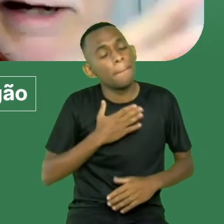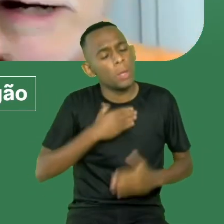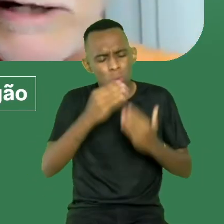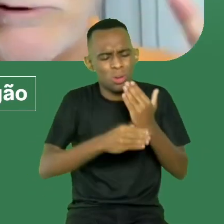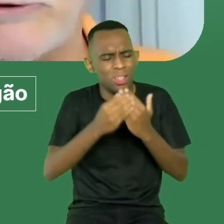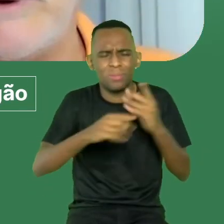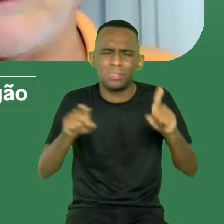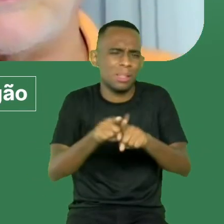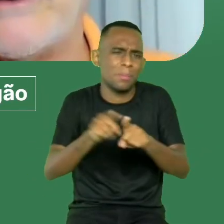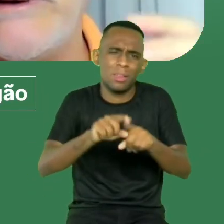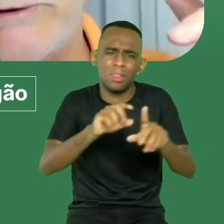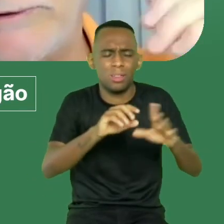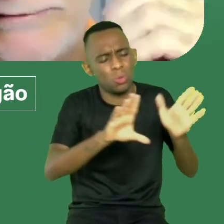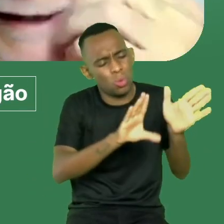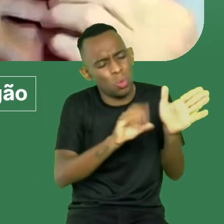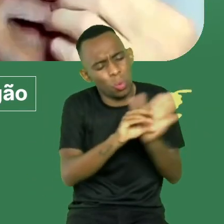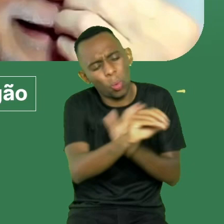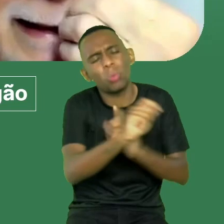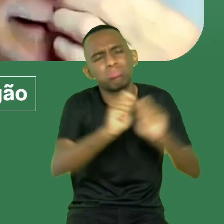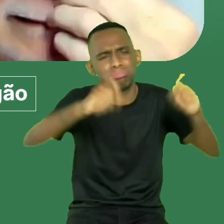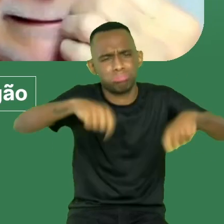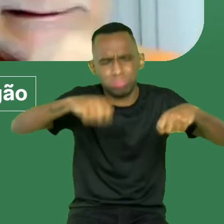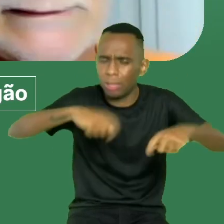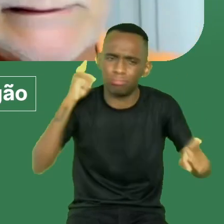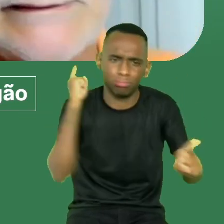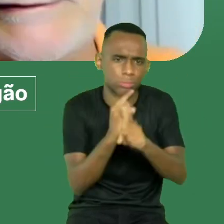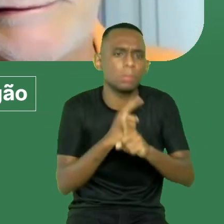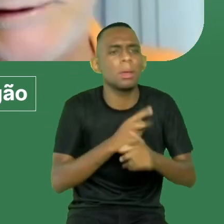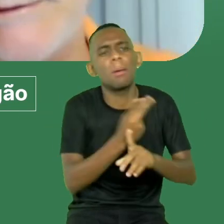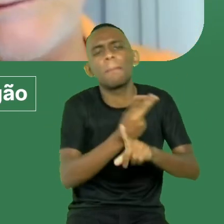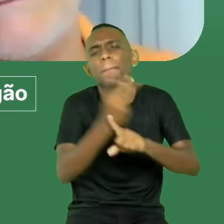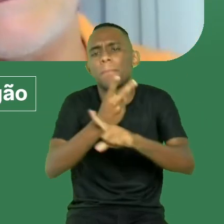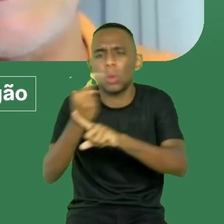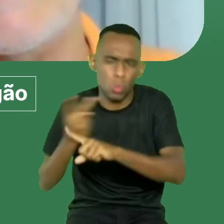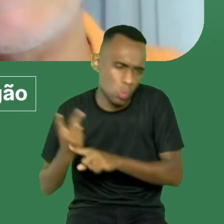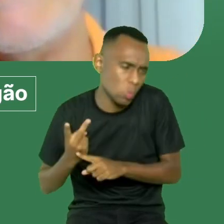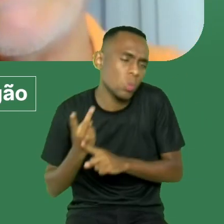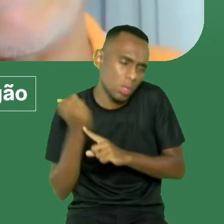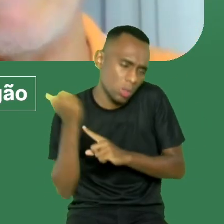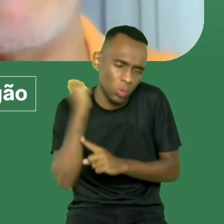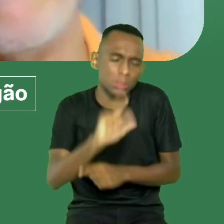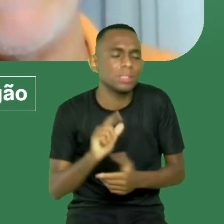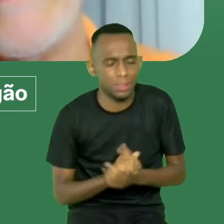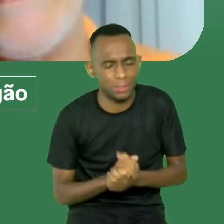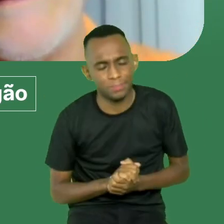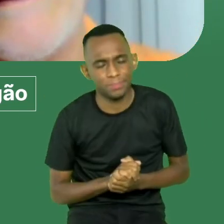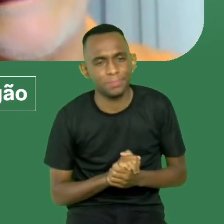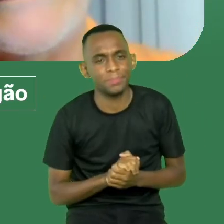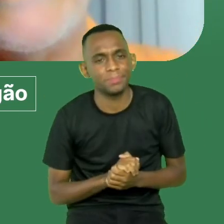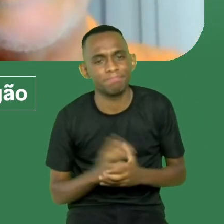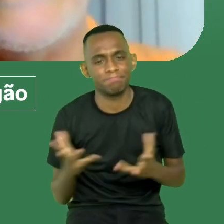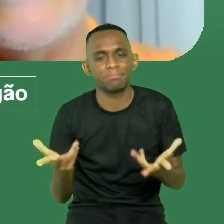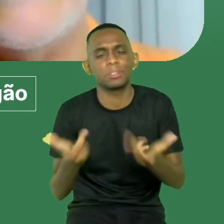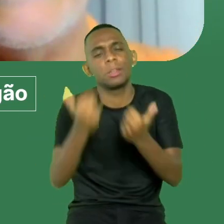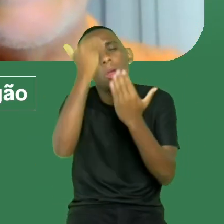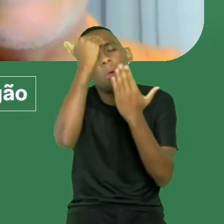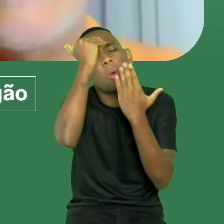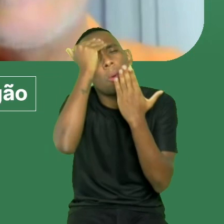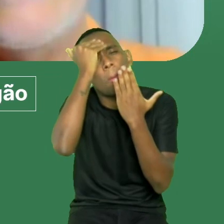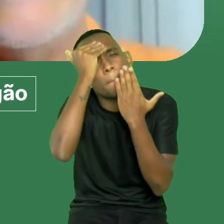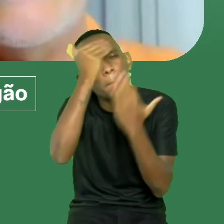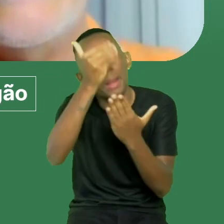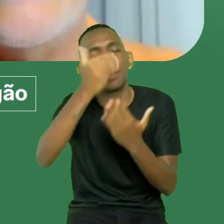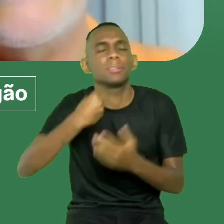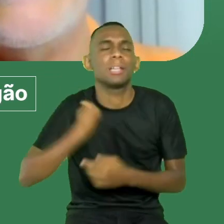Google lá e acha meus livros, aí vai atrás, então é enfim. isso. Maravilha, muito grata, viu, pela sua